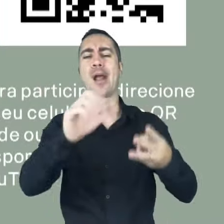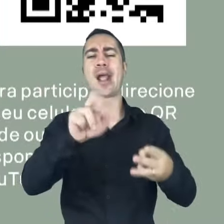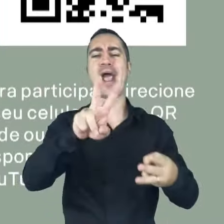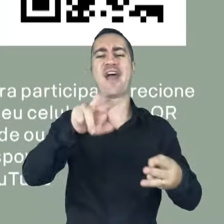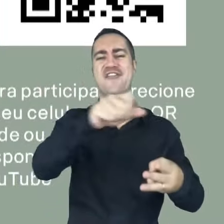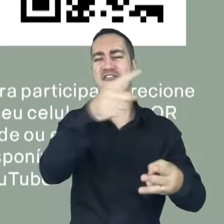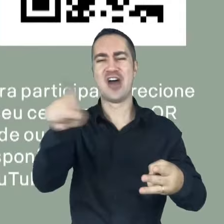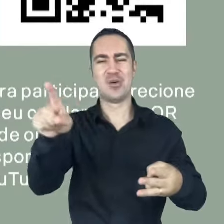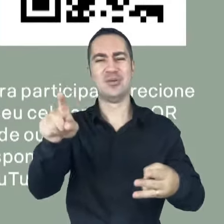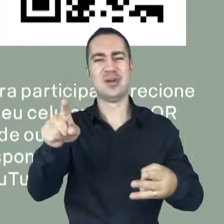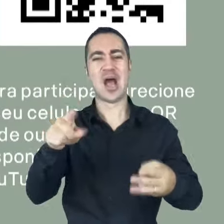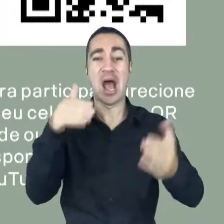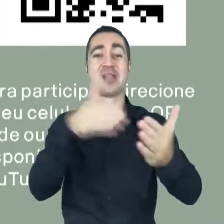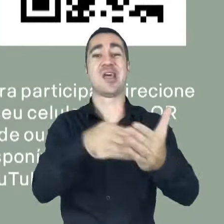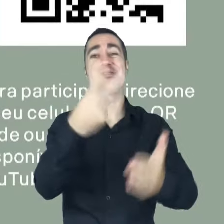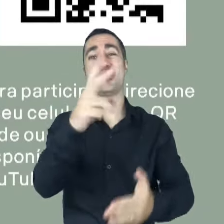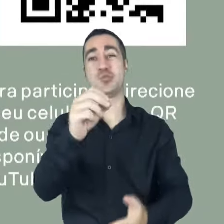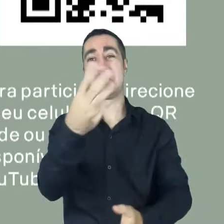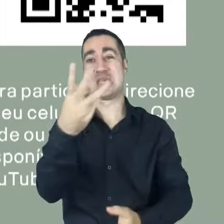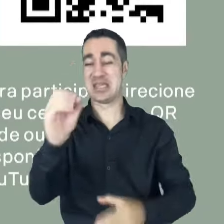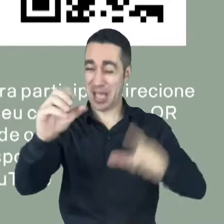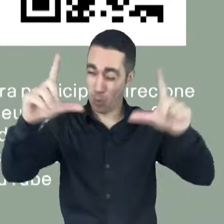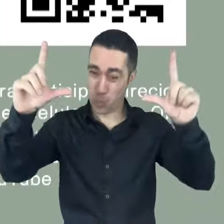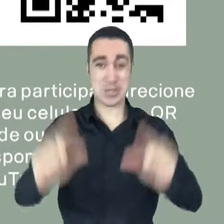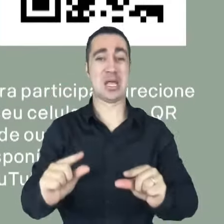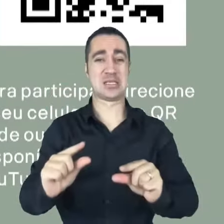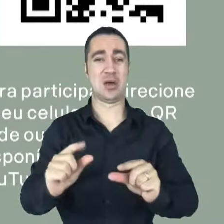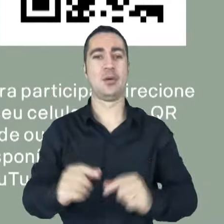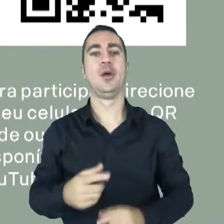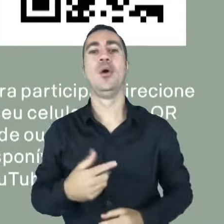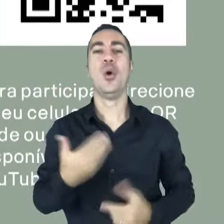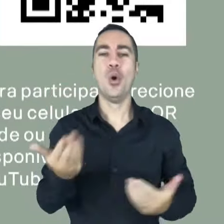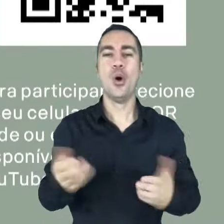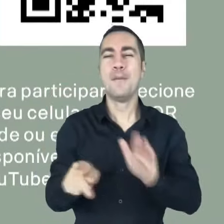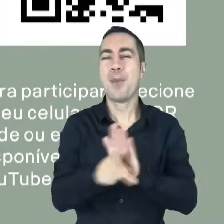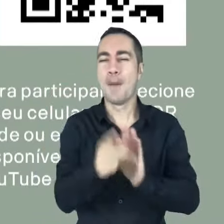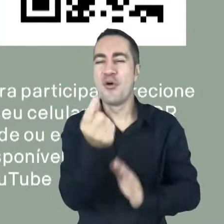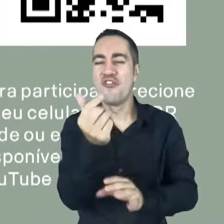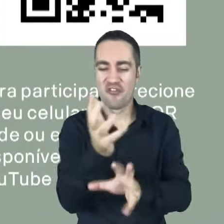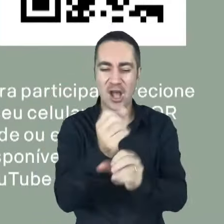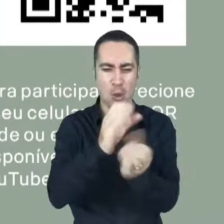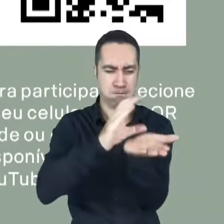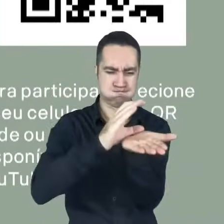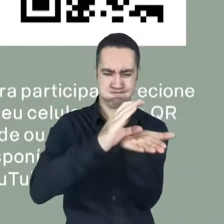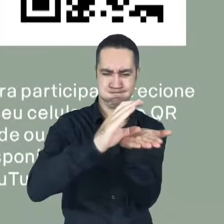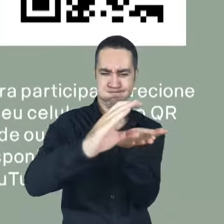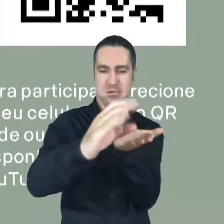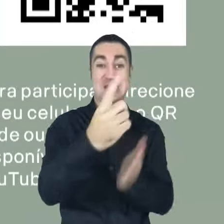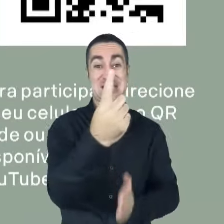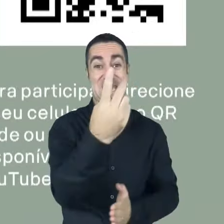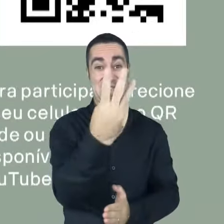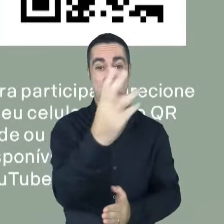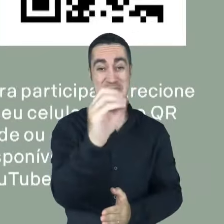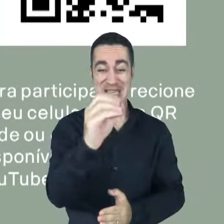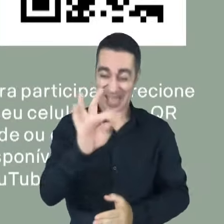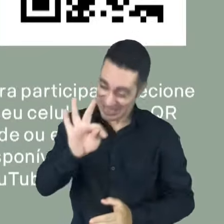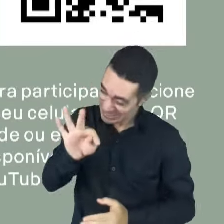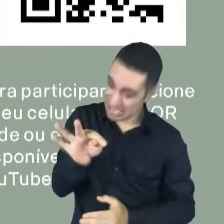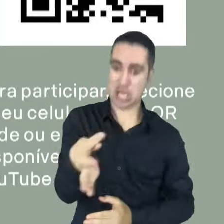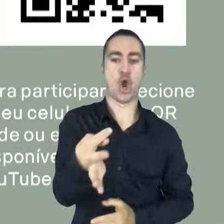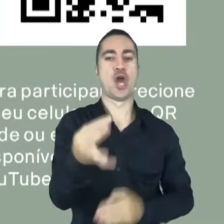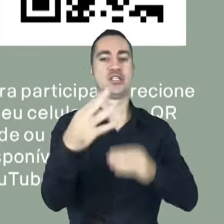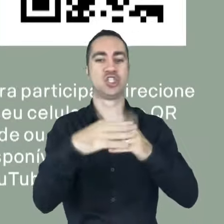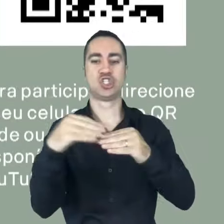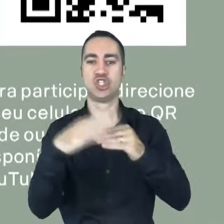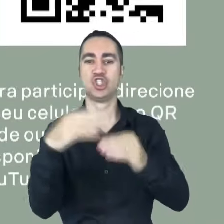países desenvolvidos. Esse fundo de 130 trilhões de dólares de instituições financeiras para as